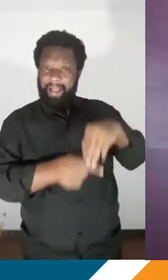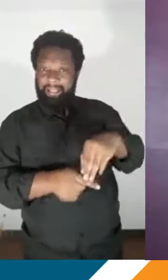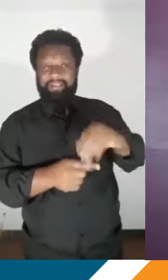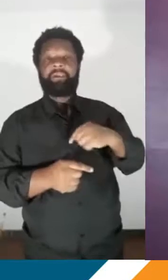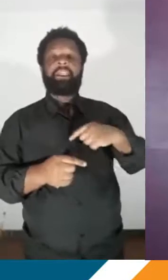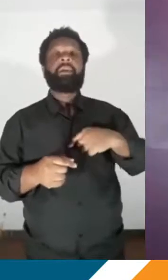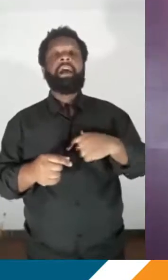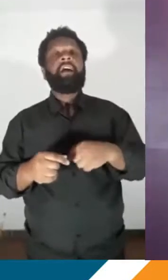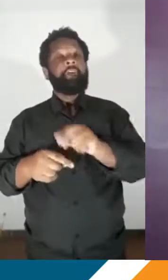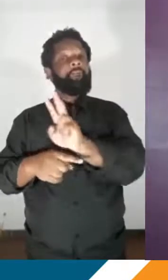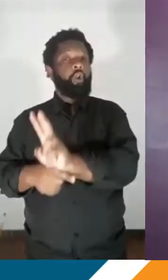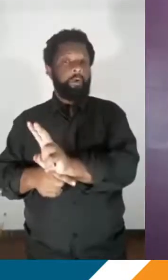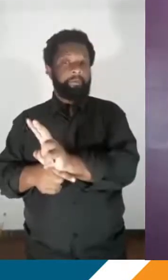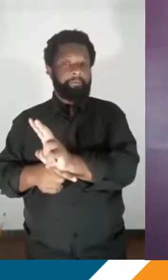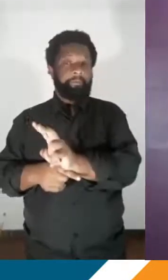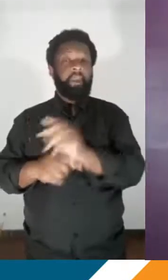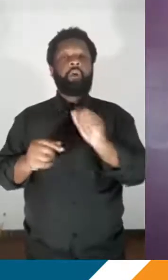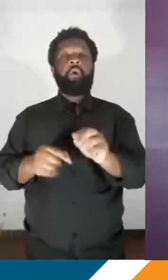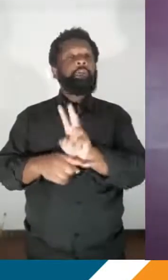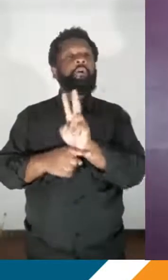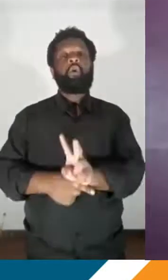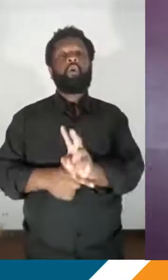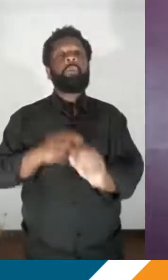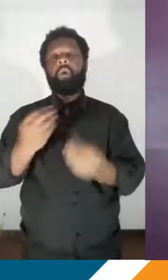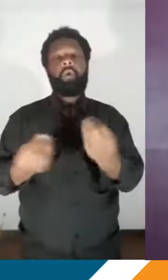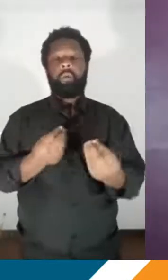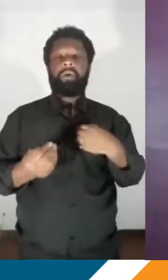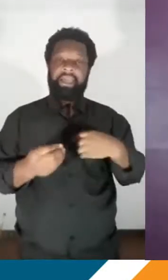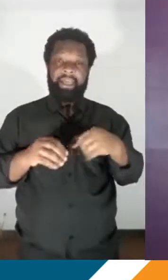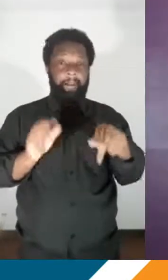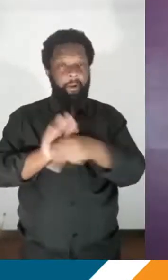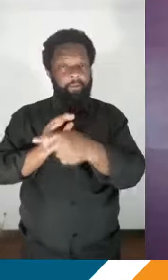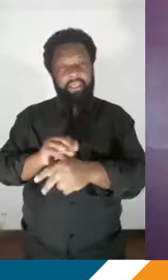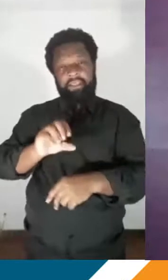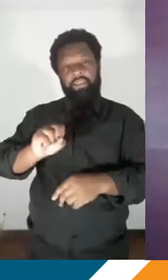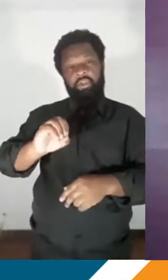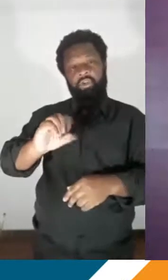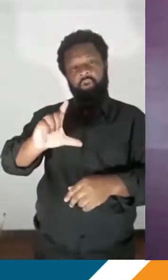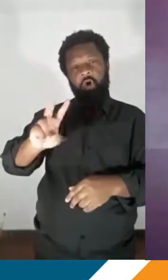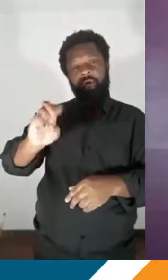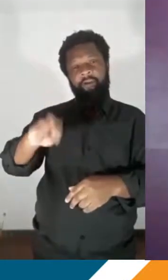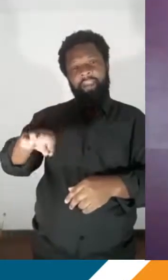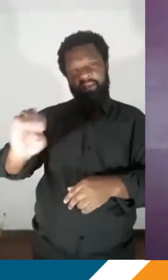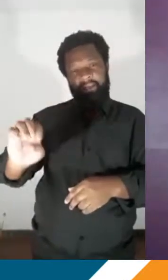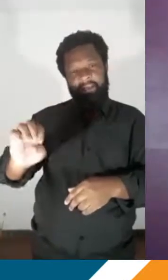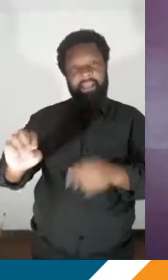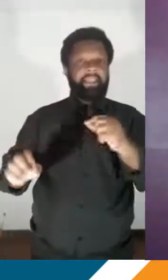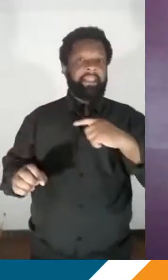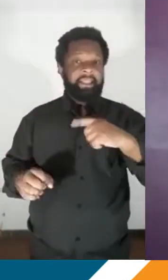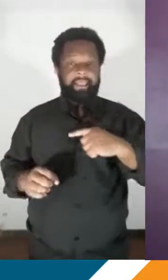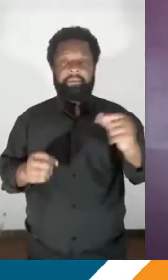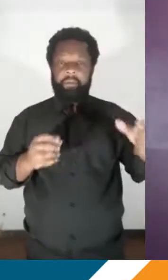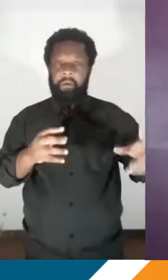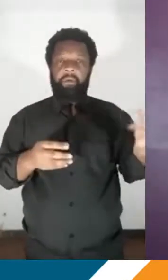solução, eu tenho o volume da solução em ml. O volume da solução vai ser geralmente o volume do solvente. Por quê? Porque quando o soluto